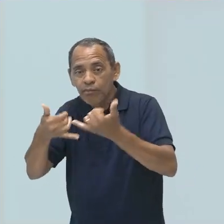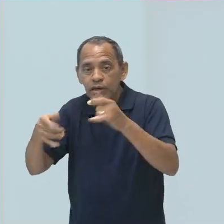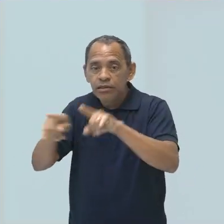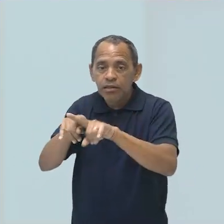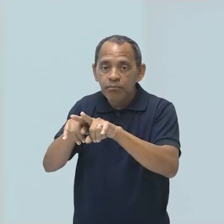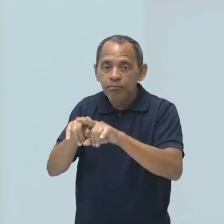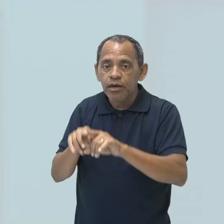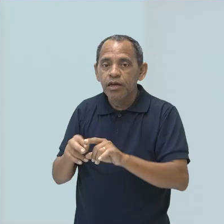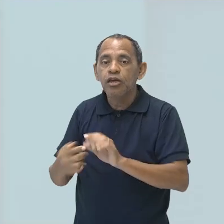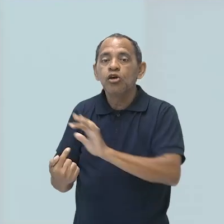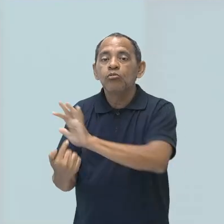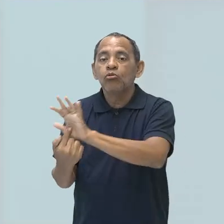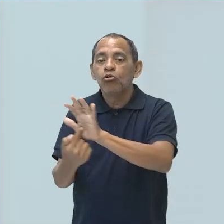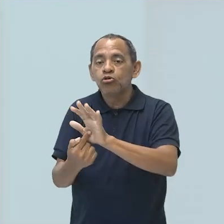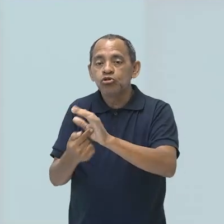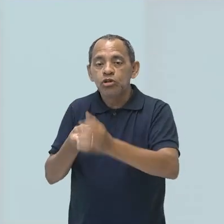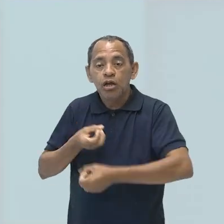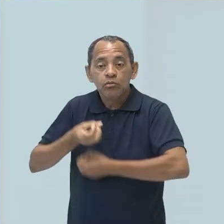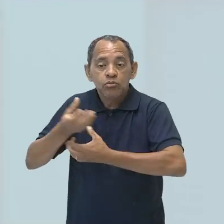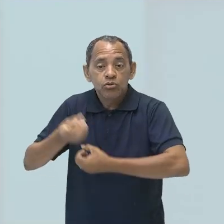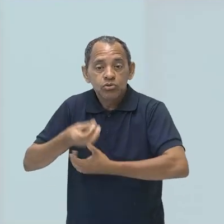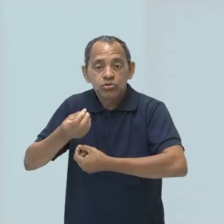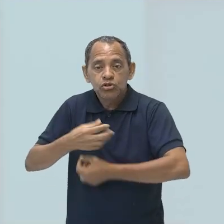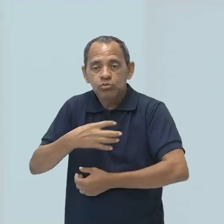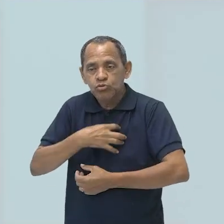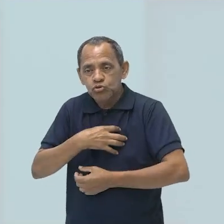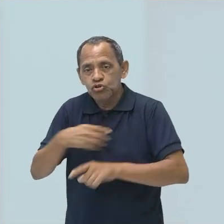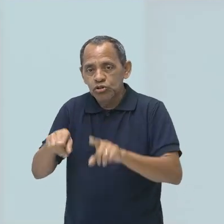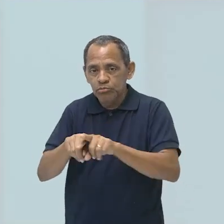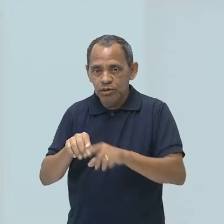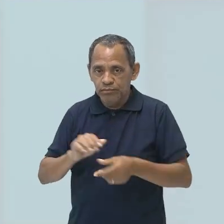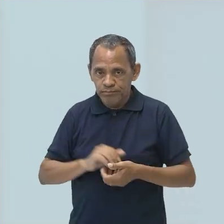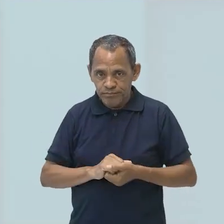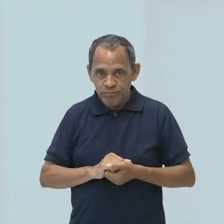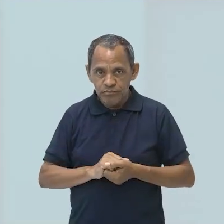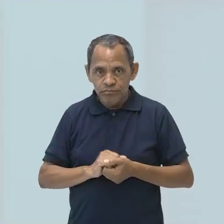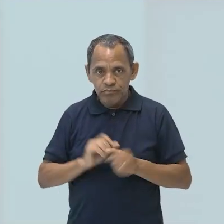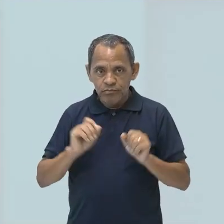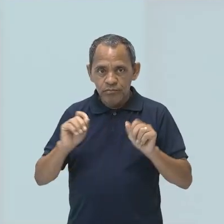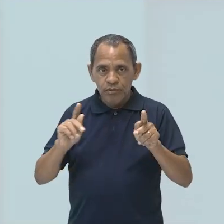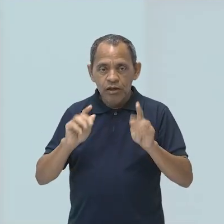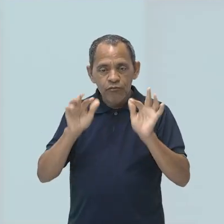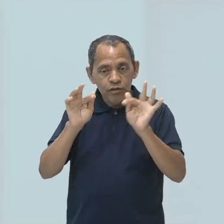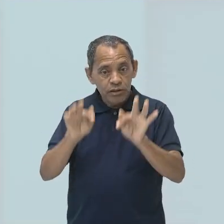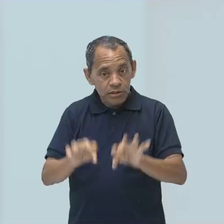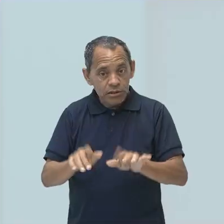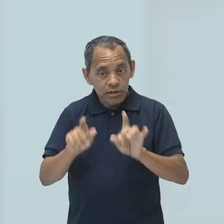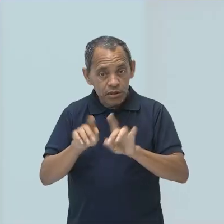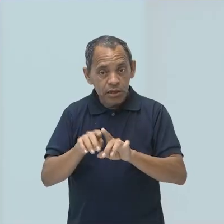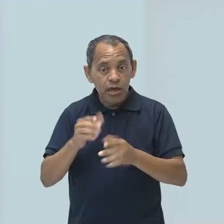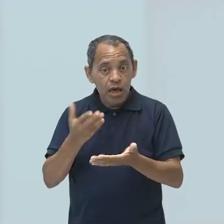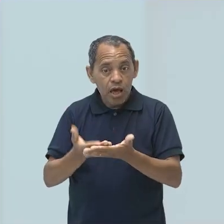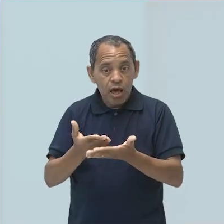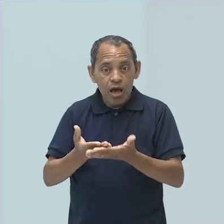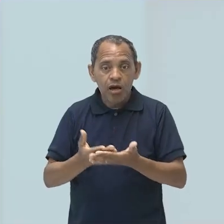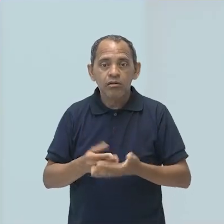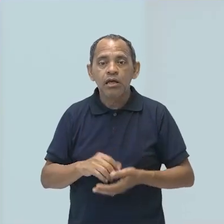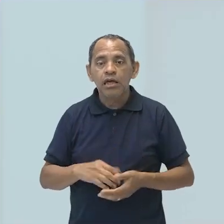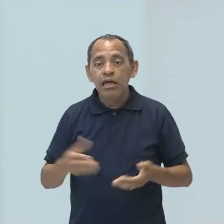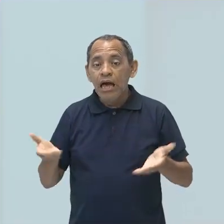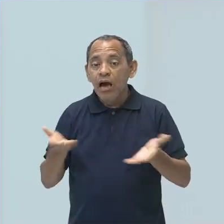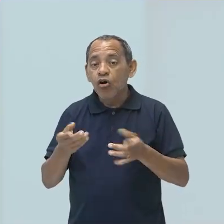da revelação e da exposição de emoções e assim por diante, ok? Para finalizarmos essa aula, vamos então